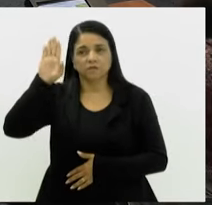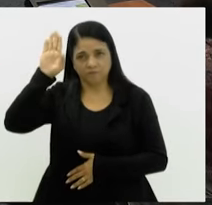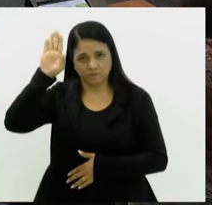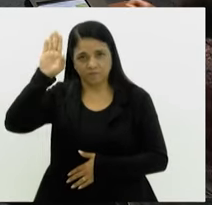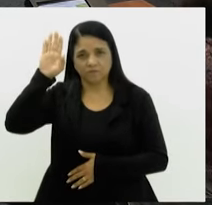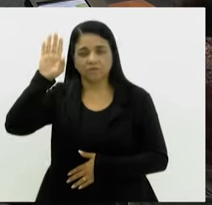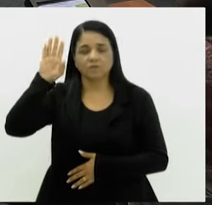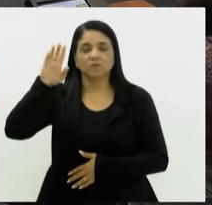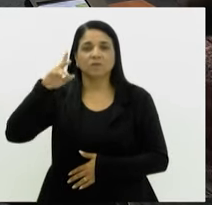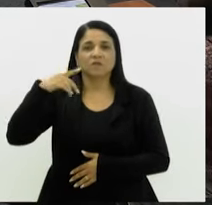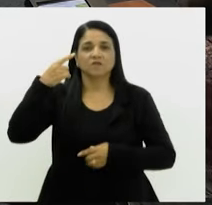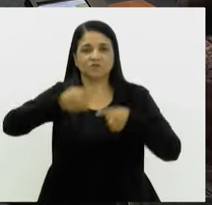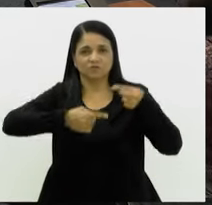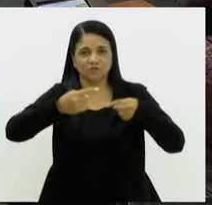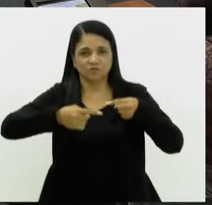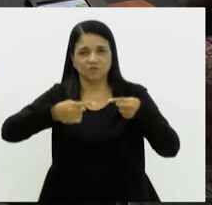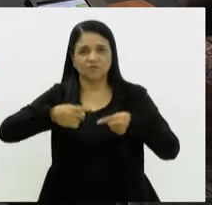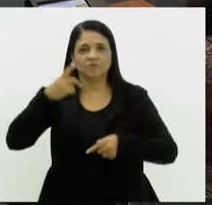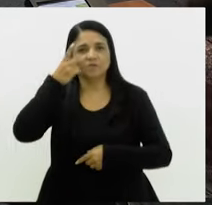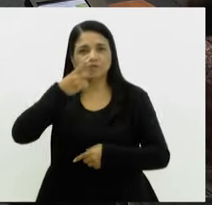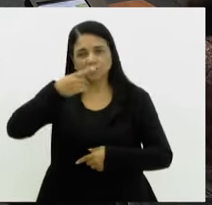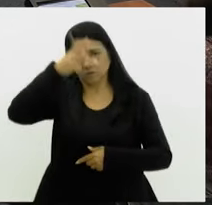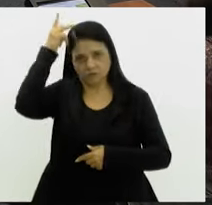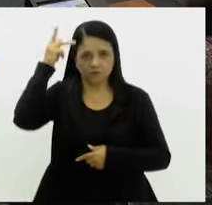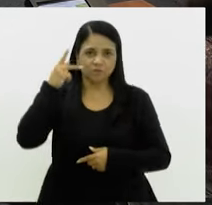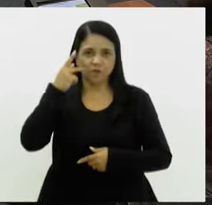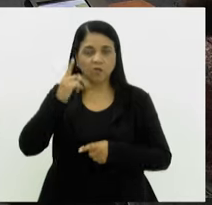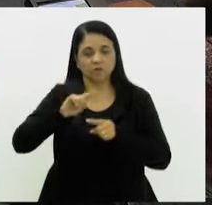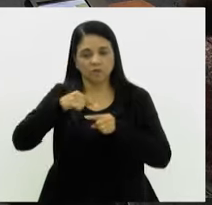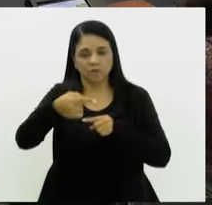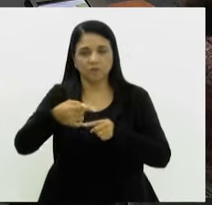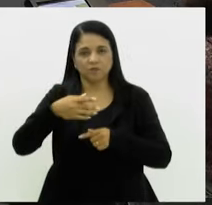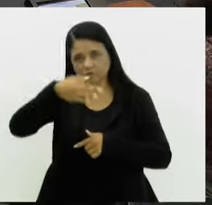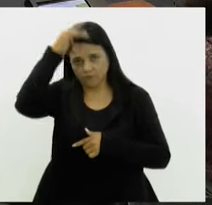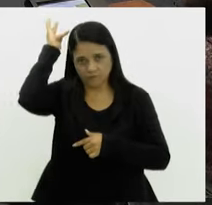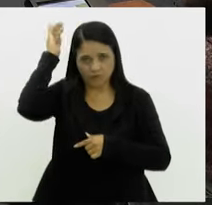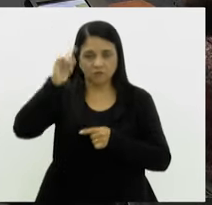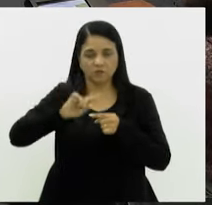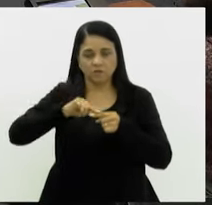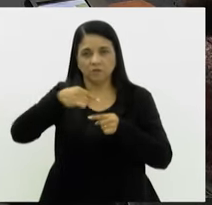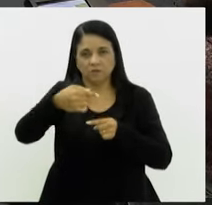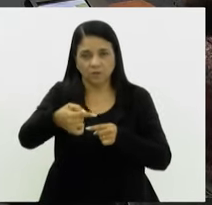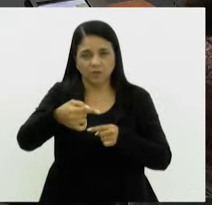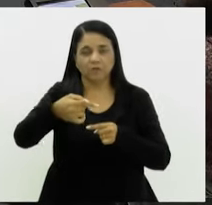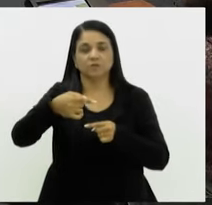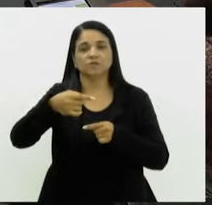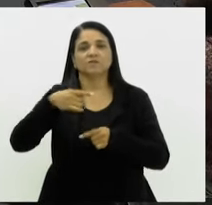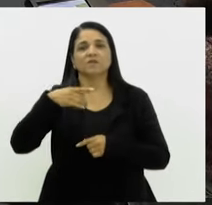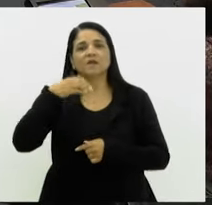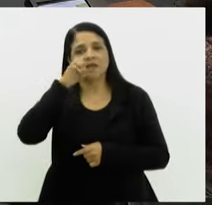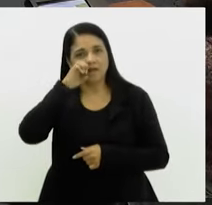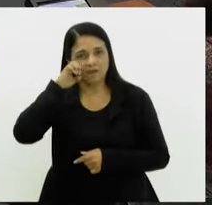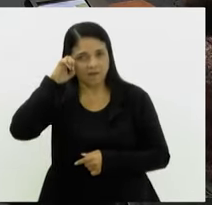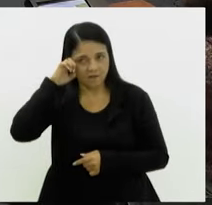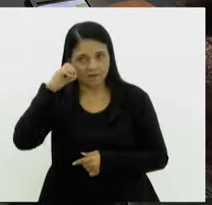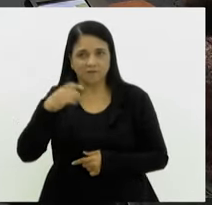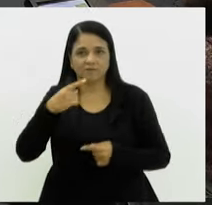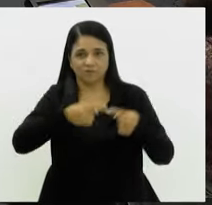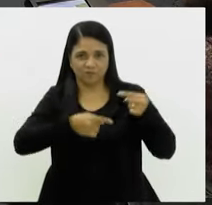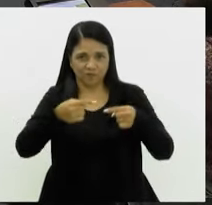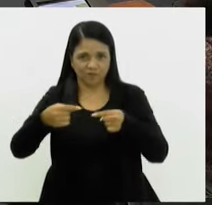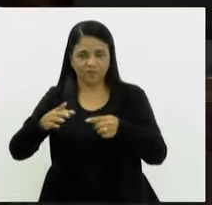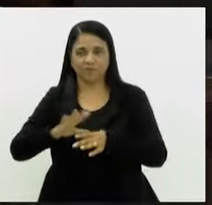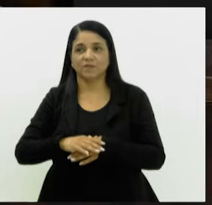presidente. Para discutir, deputado Luiz Paulo, em seguida deputado Fred, e depois deputada Élica Takimoto. O